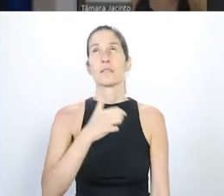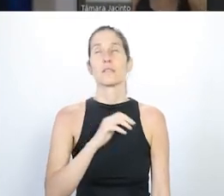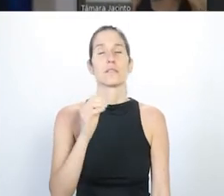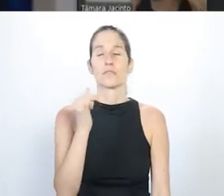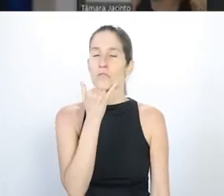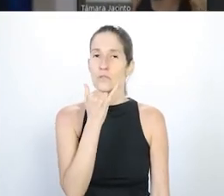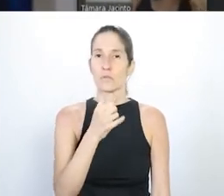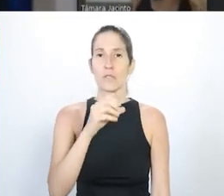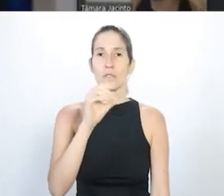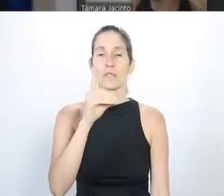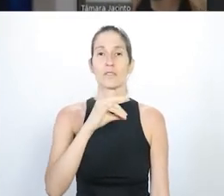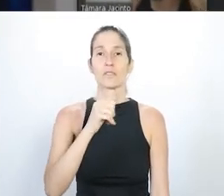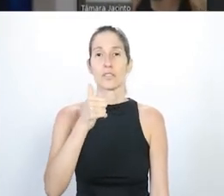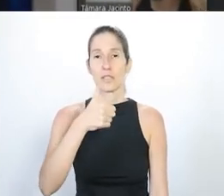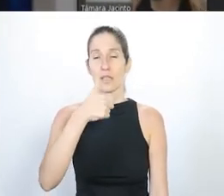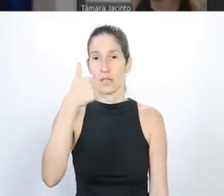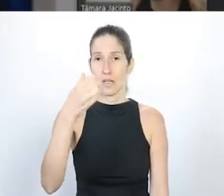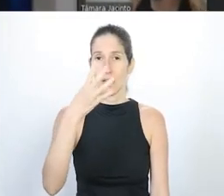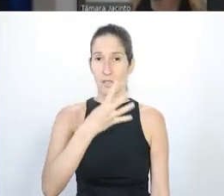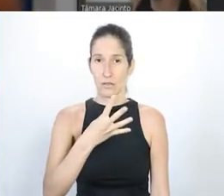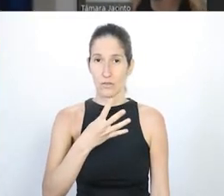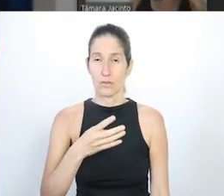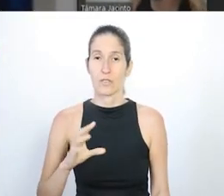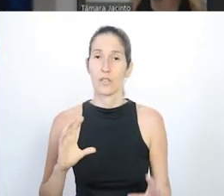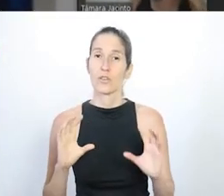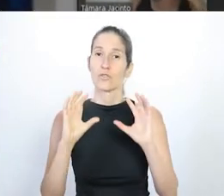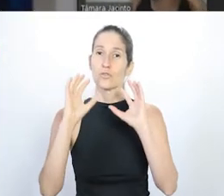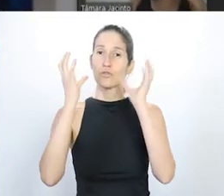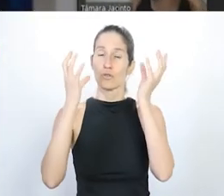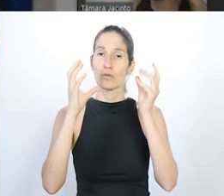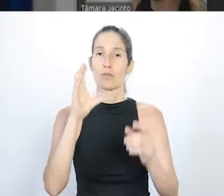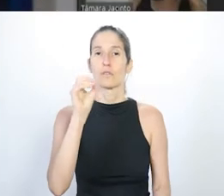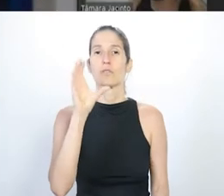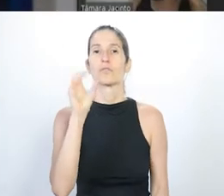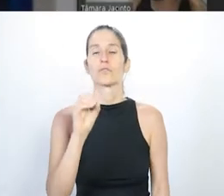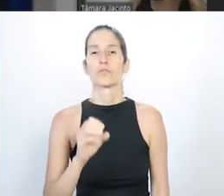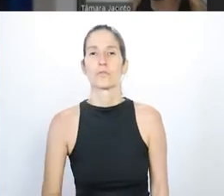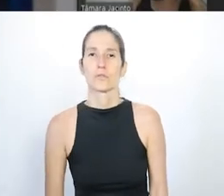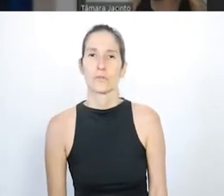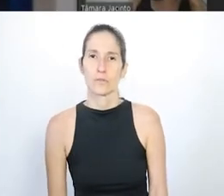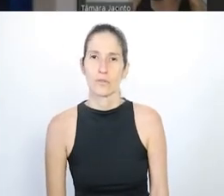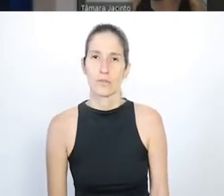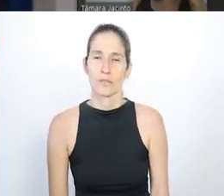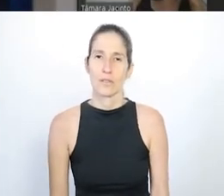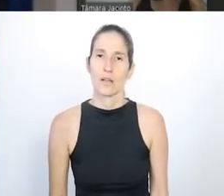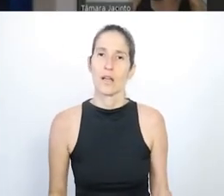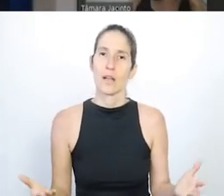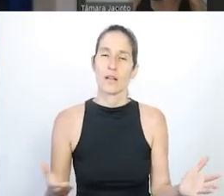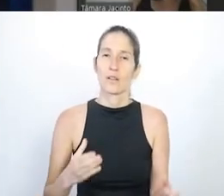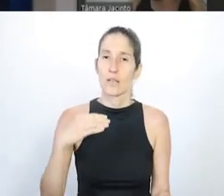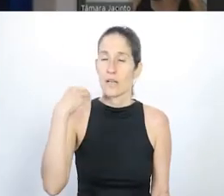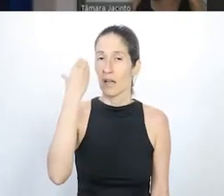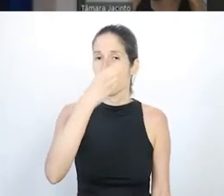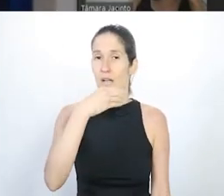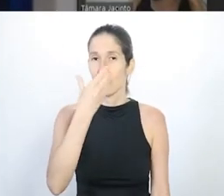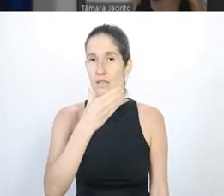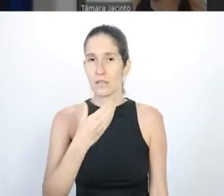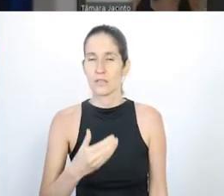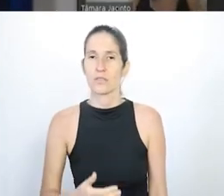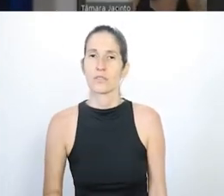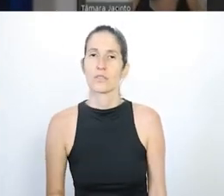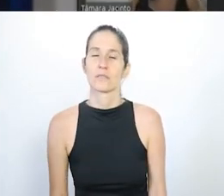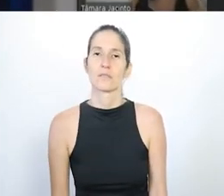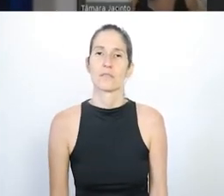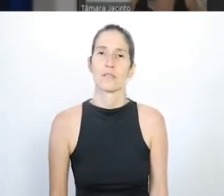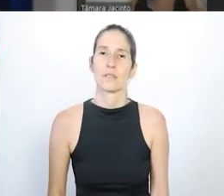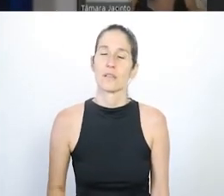do mestre Chico Caçoeira. Cante alguma coisa, que eu já volto com o Bully, mas canta alguma coisa que a gente vai ouvir nesse